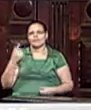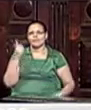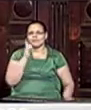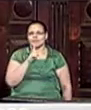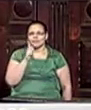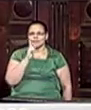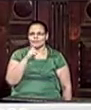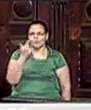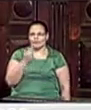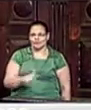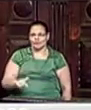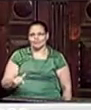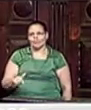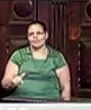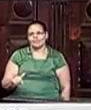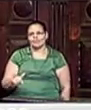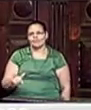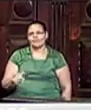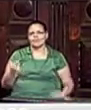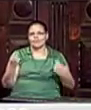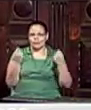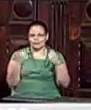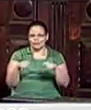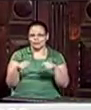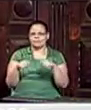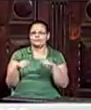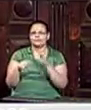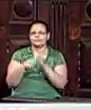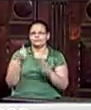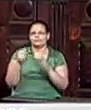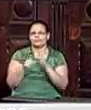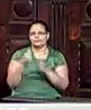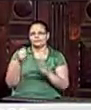restabeleceria as possibilidades, primeiro,